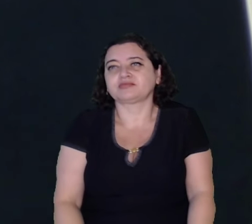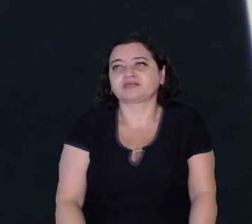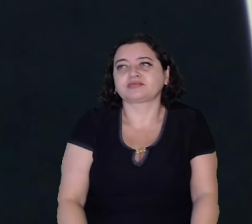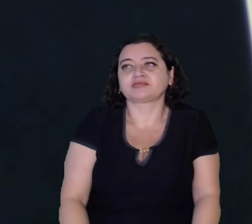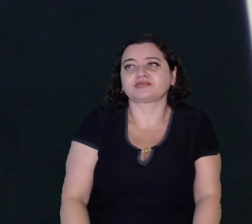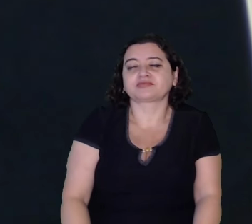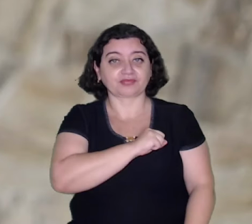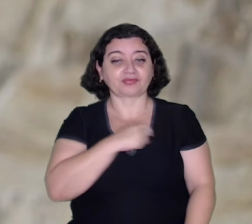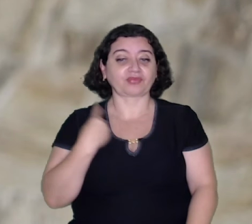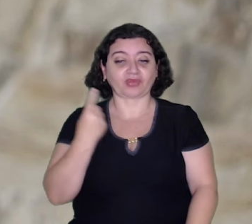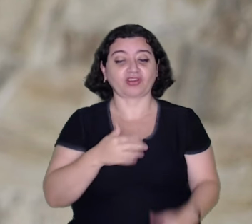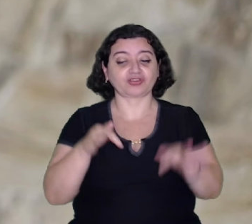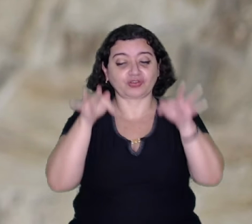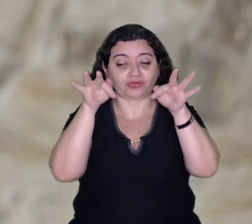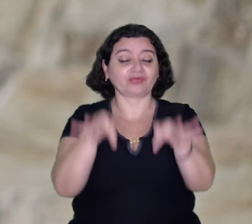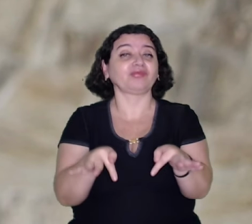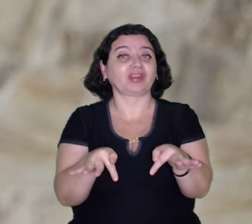Estamos encerrando,